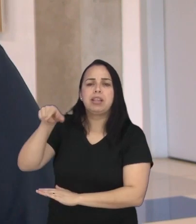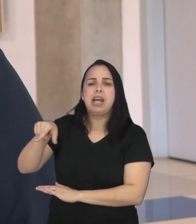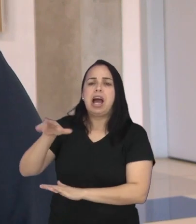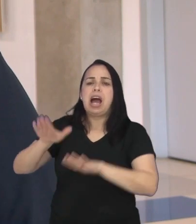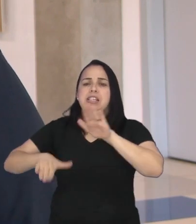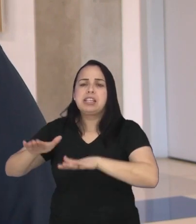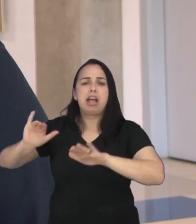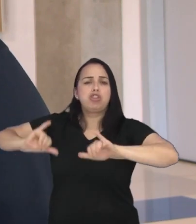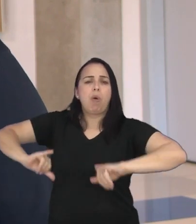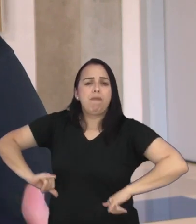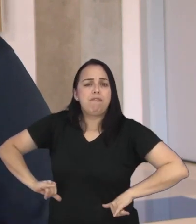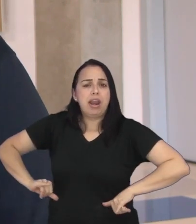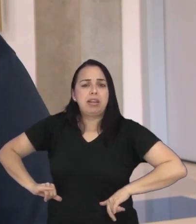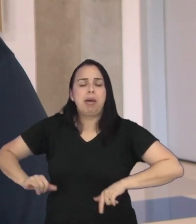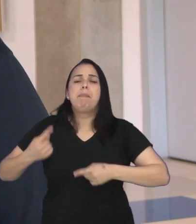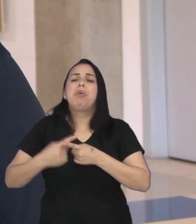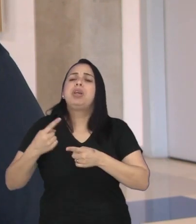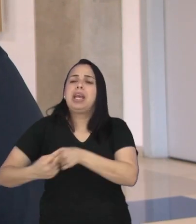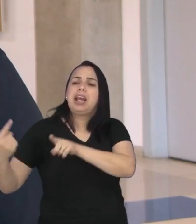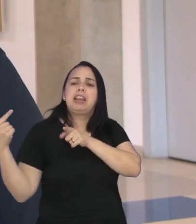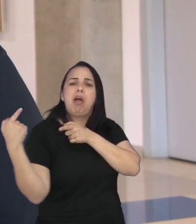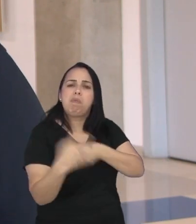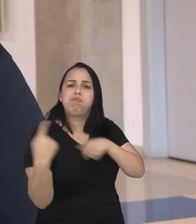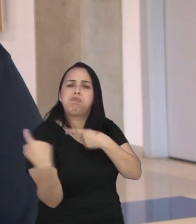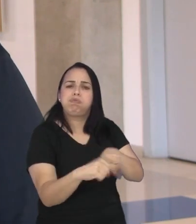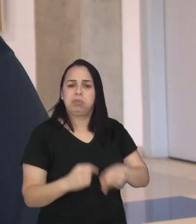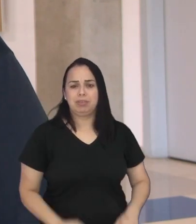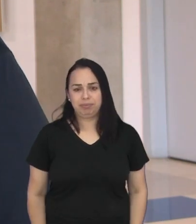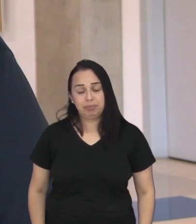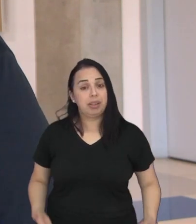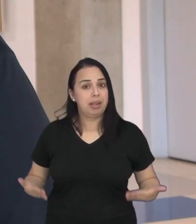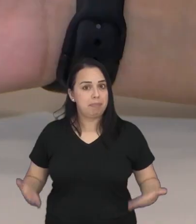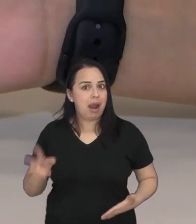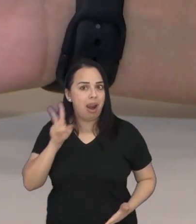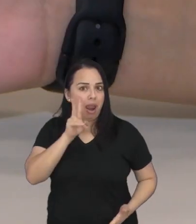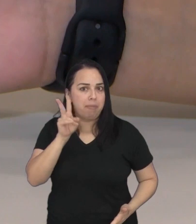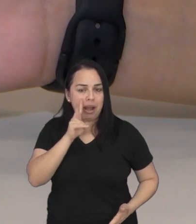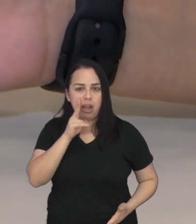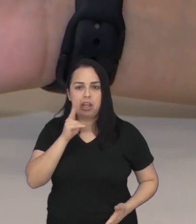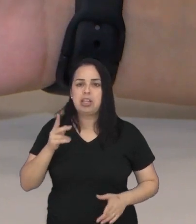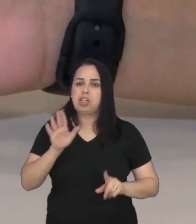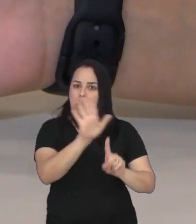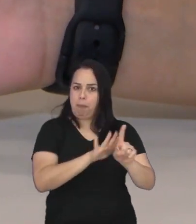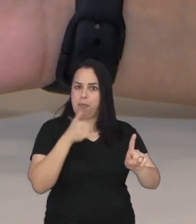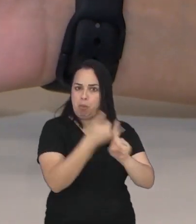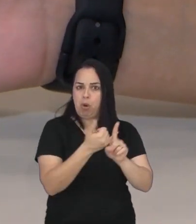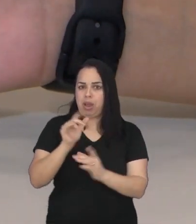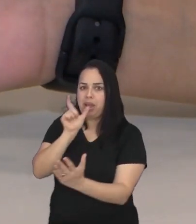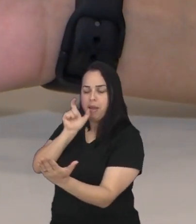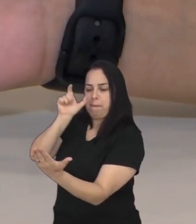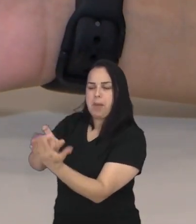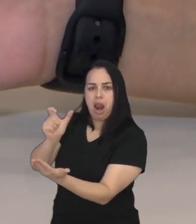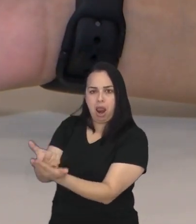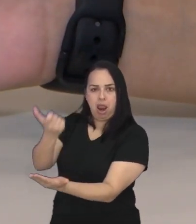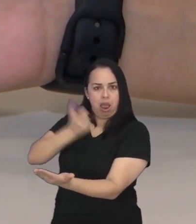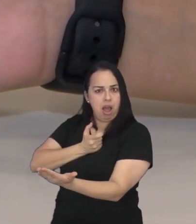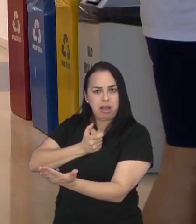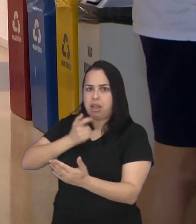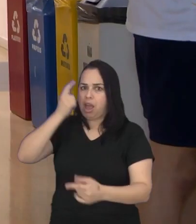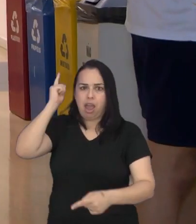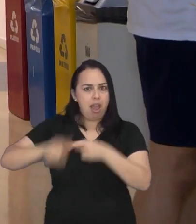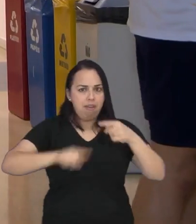previstas diversas atividades que recebem o apoio dos vereadores da Câmara. É com a chegada da Quaresma que a Igreja Católica inicia uma